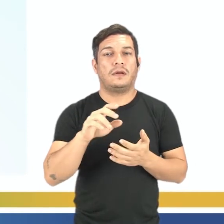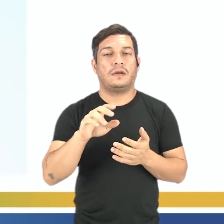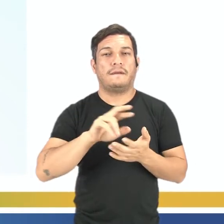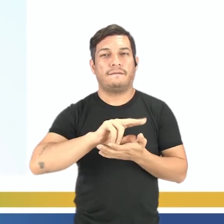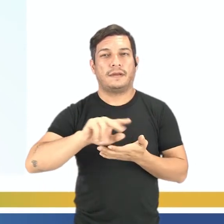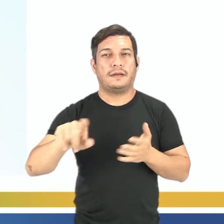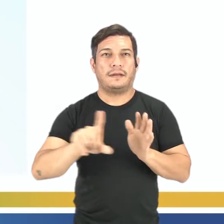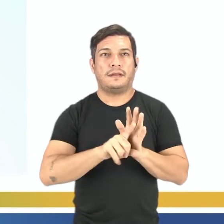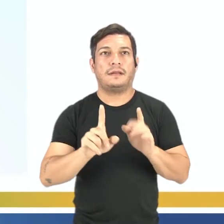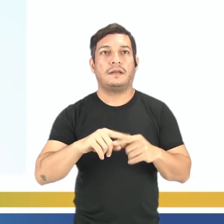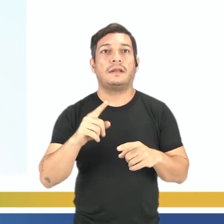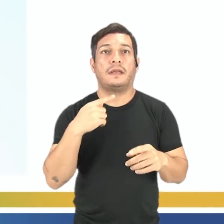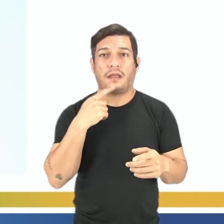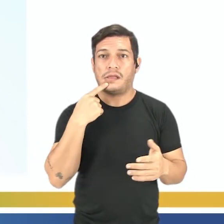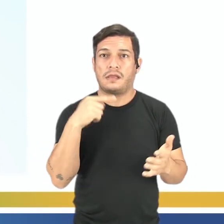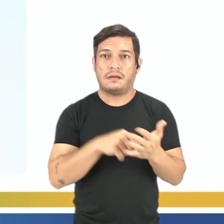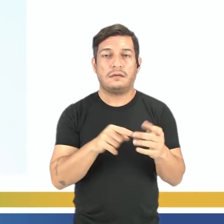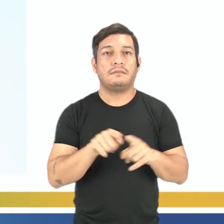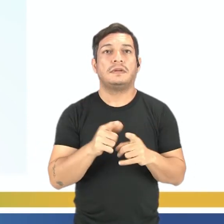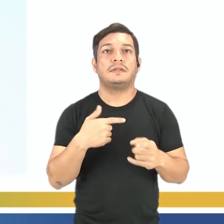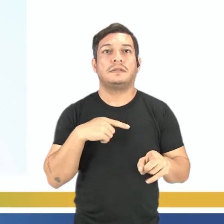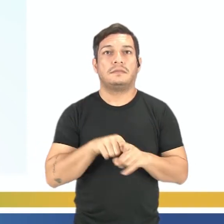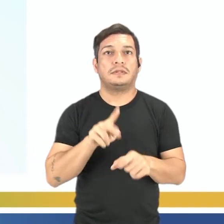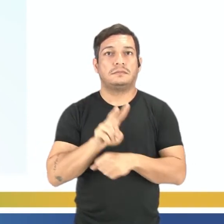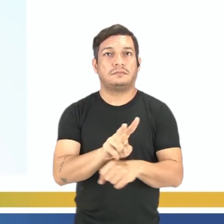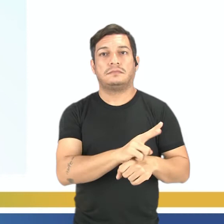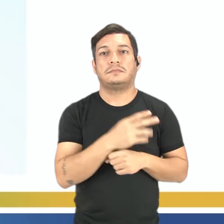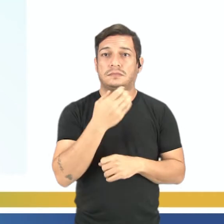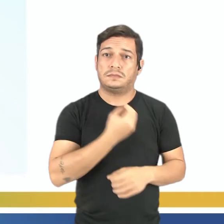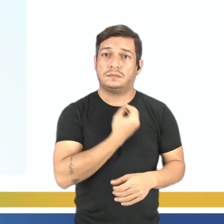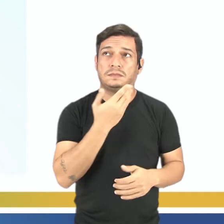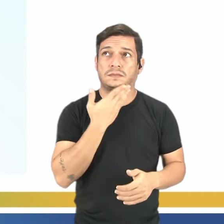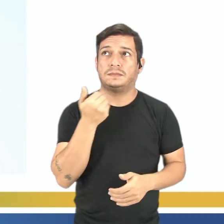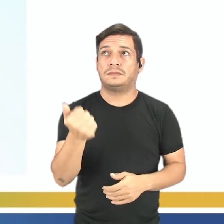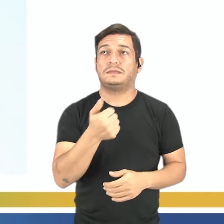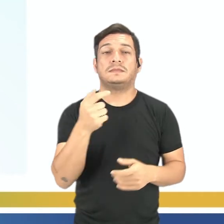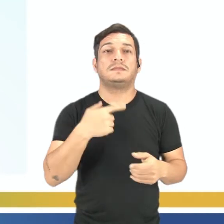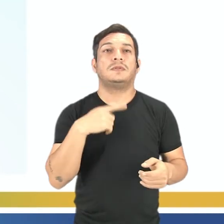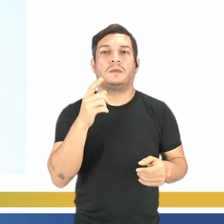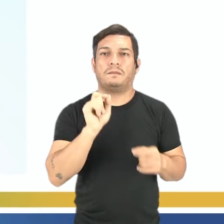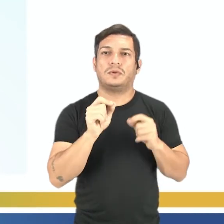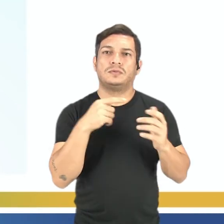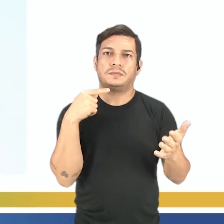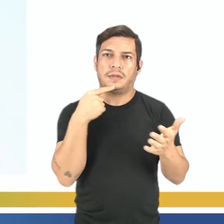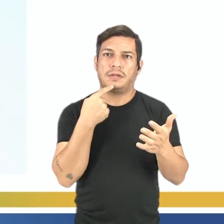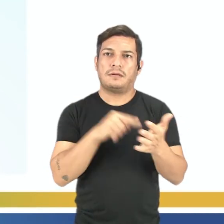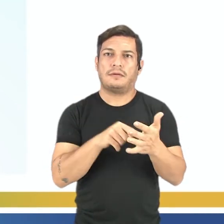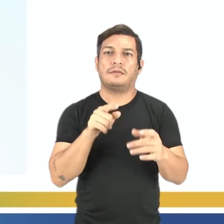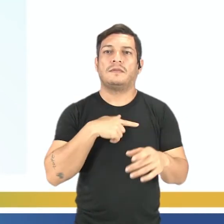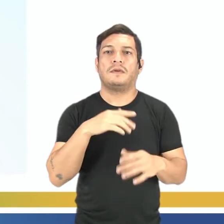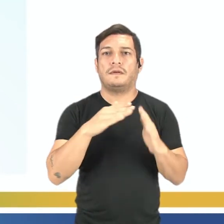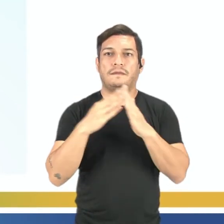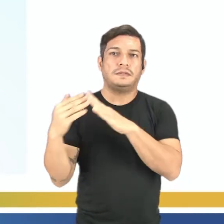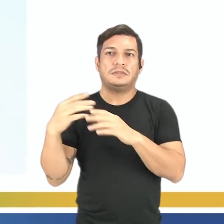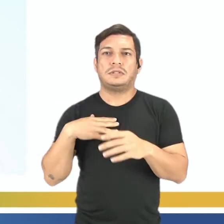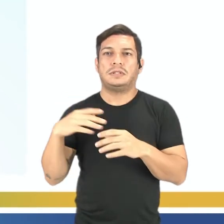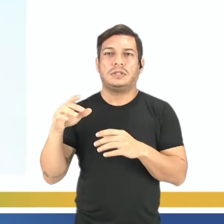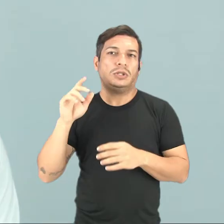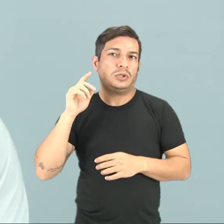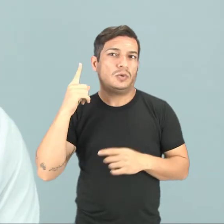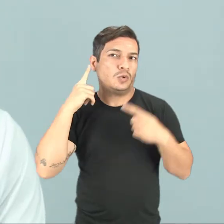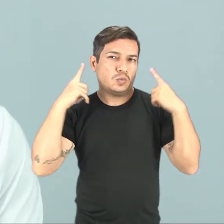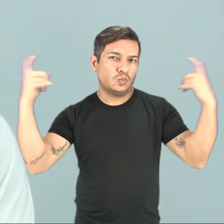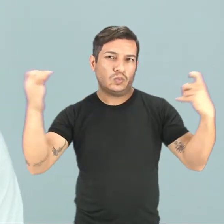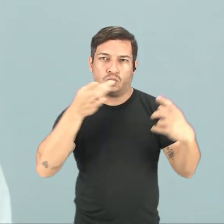de leis. Denunciar, mas também zelar por uma convivência melhor. Eu posso denunciar o vizinho que